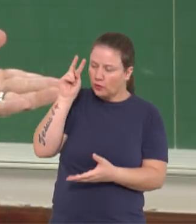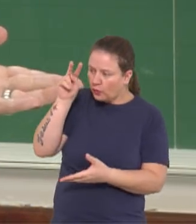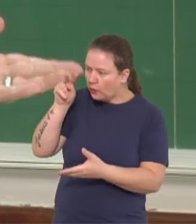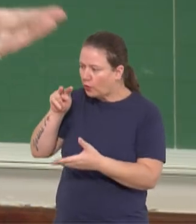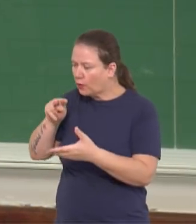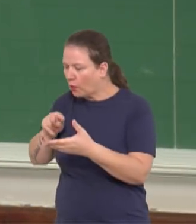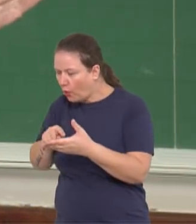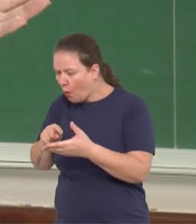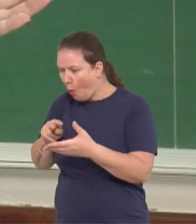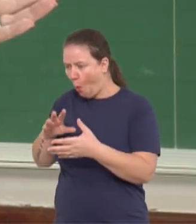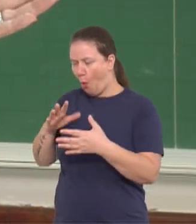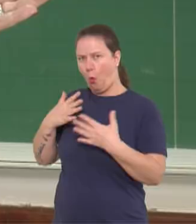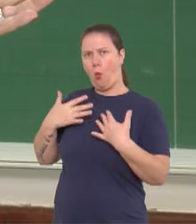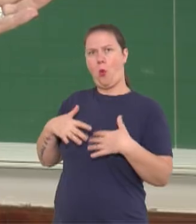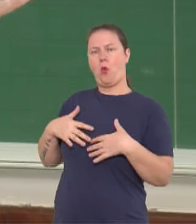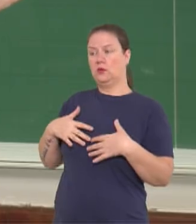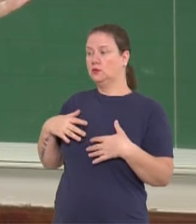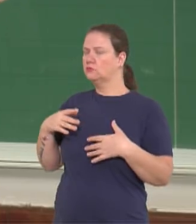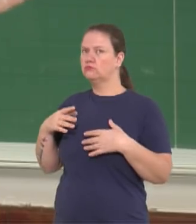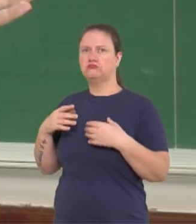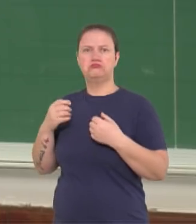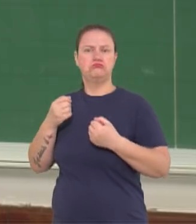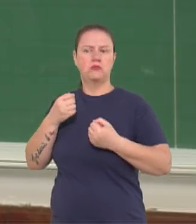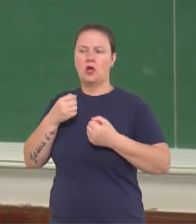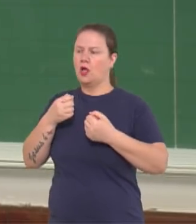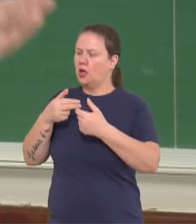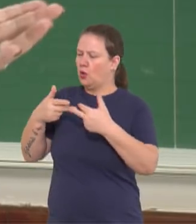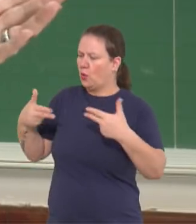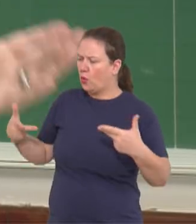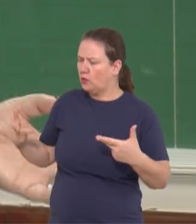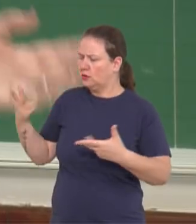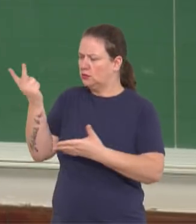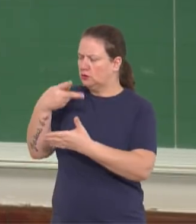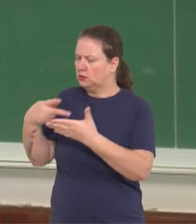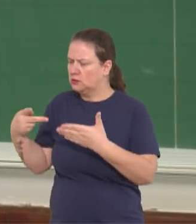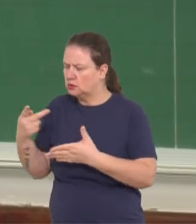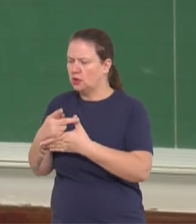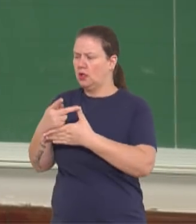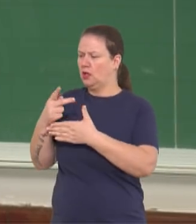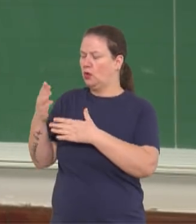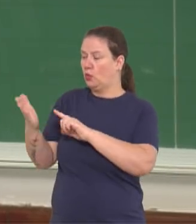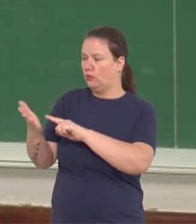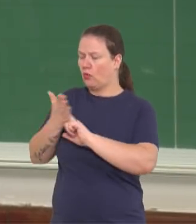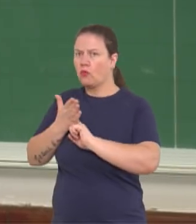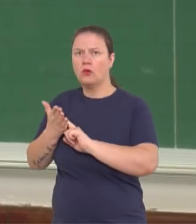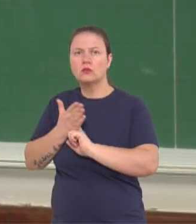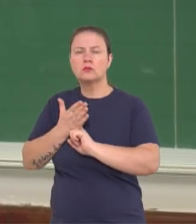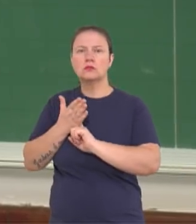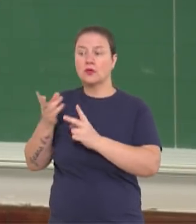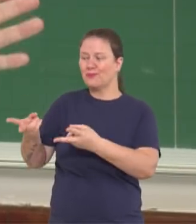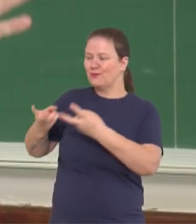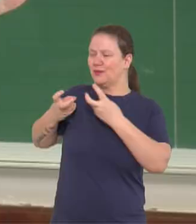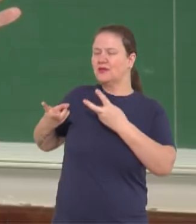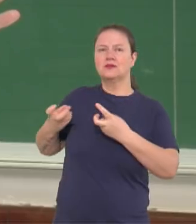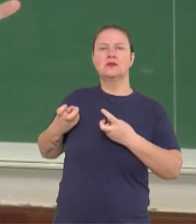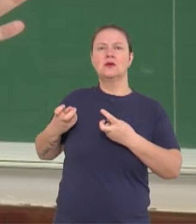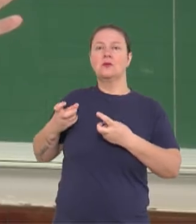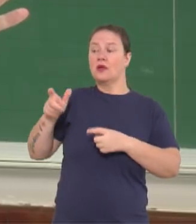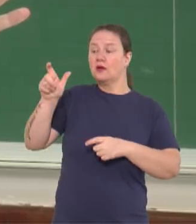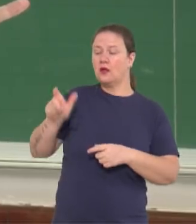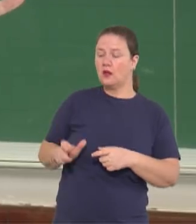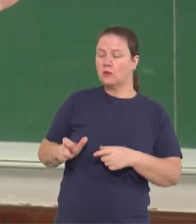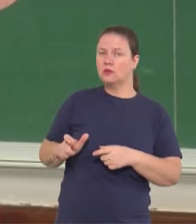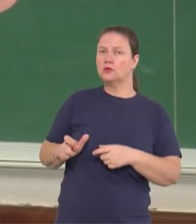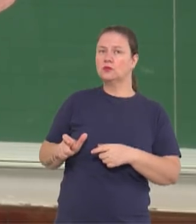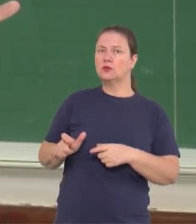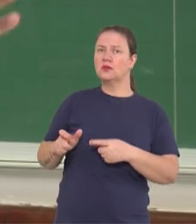uma situação radiofônica, né, o ouvinte vai ouvir a mensagem, né, ou se for uma situação de vídeo,